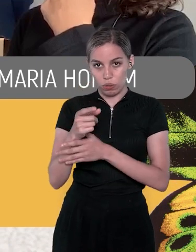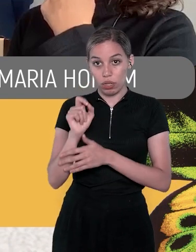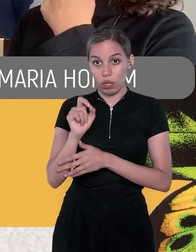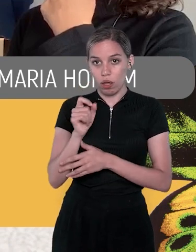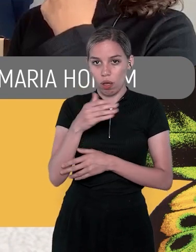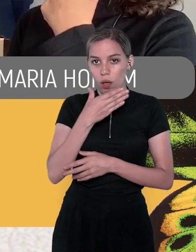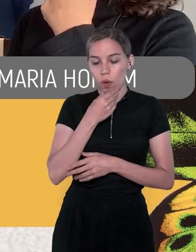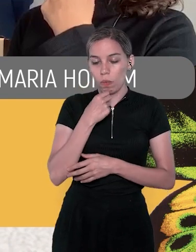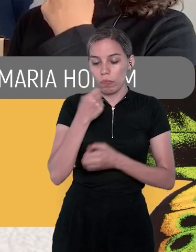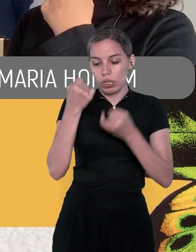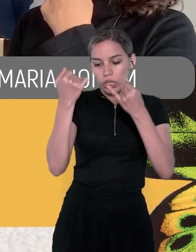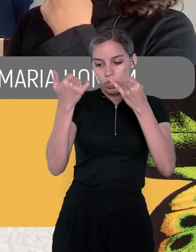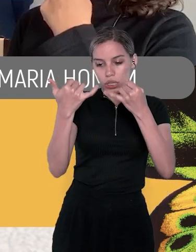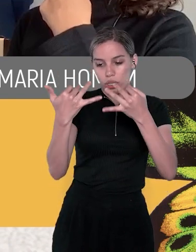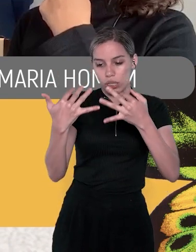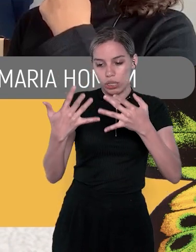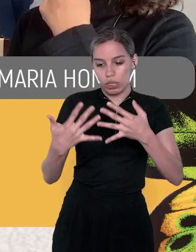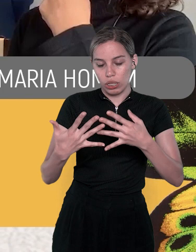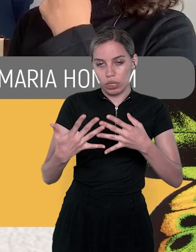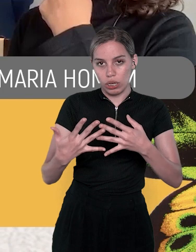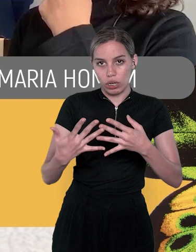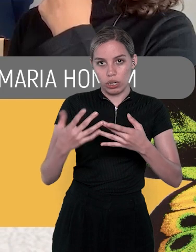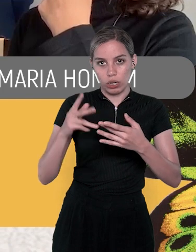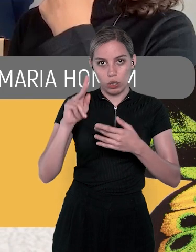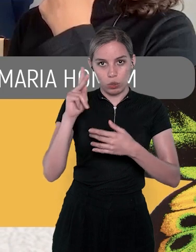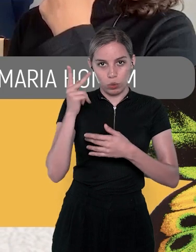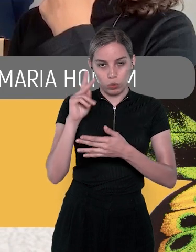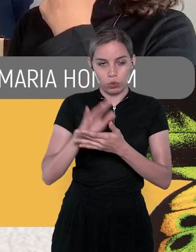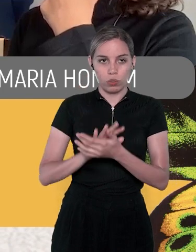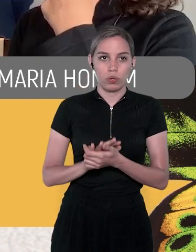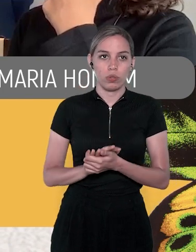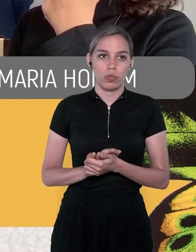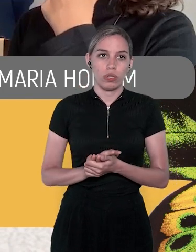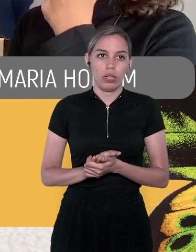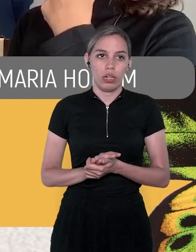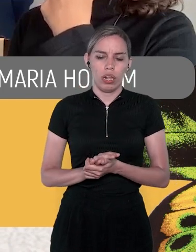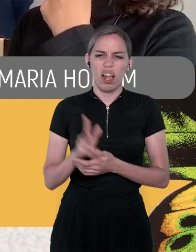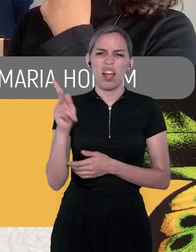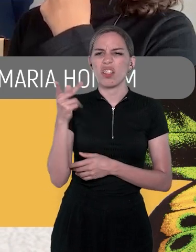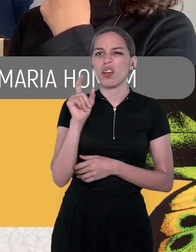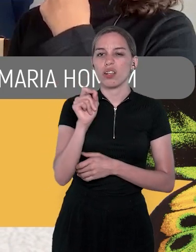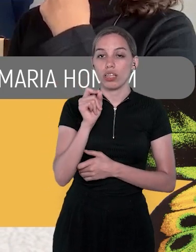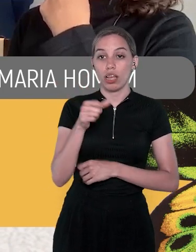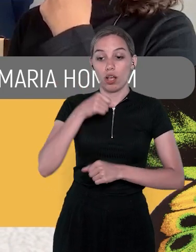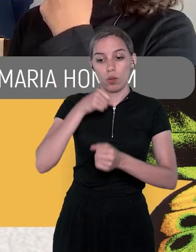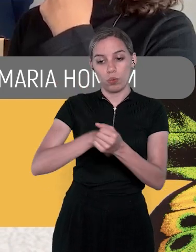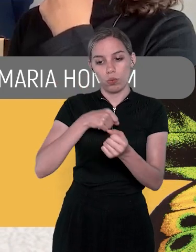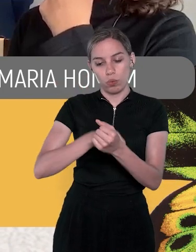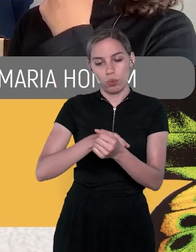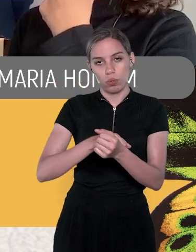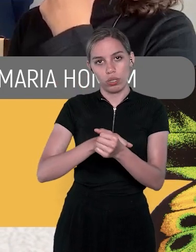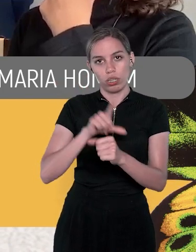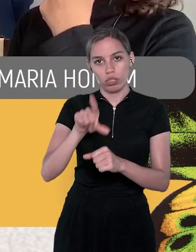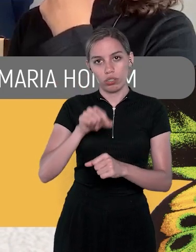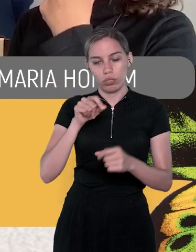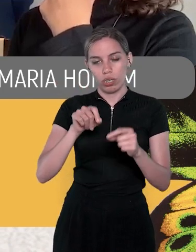de próprio punho a história. E a história é uma história de luta pela